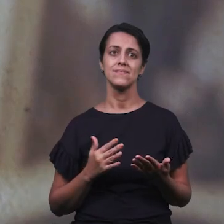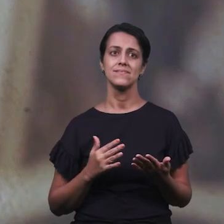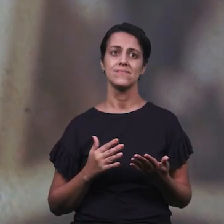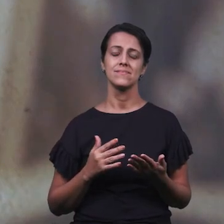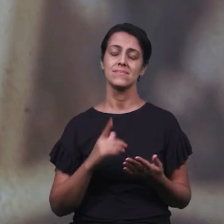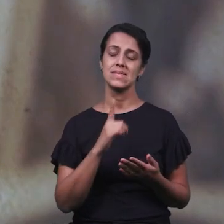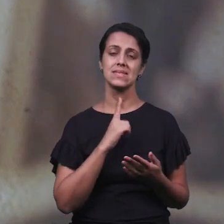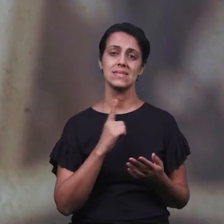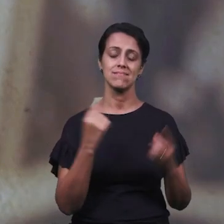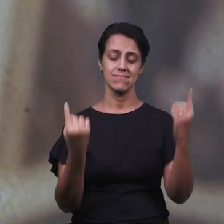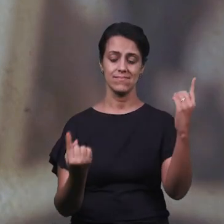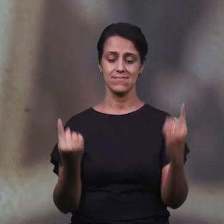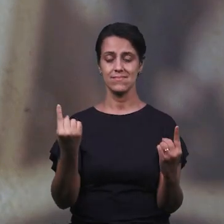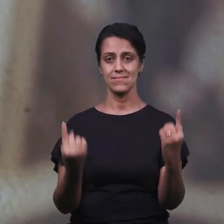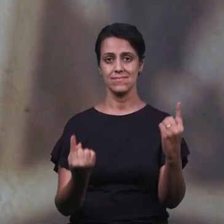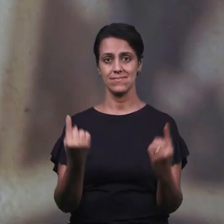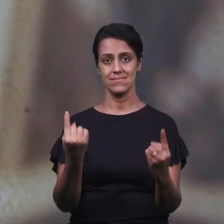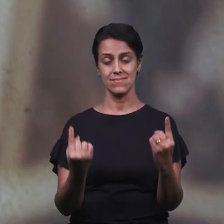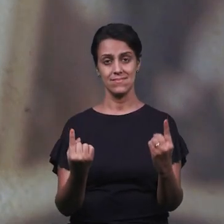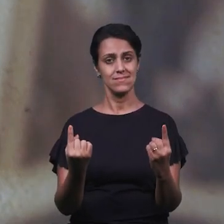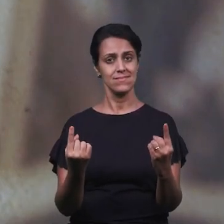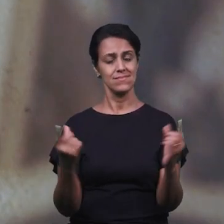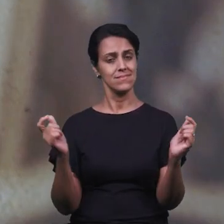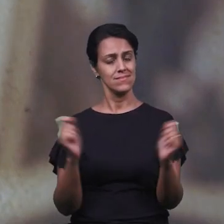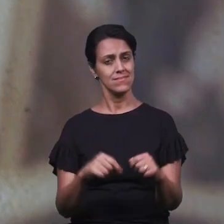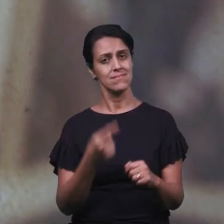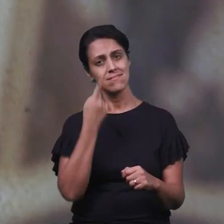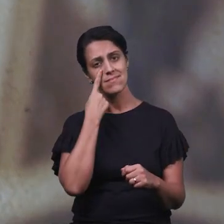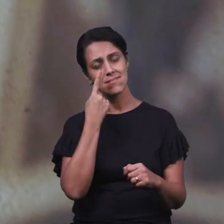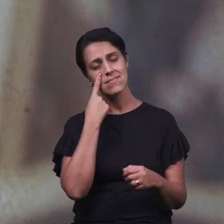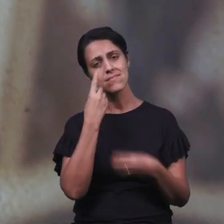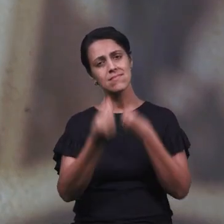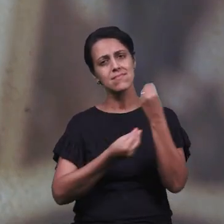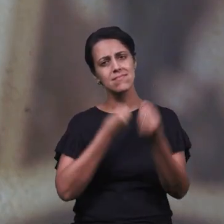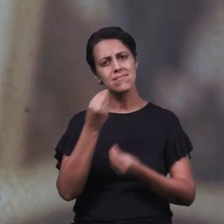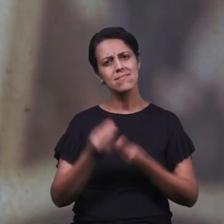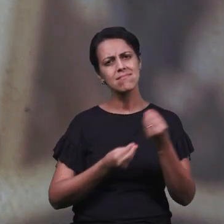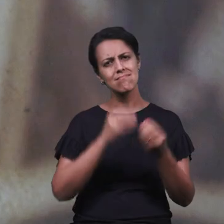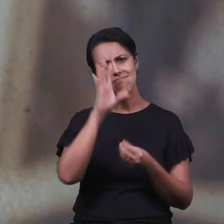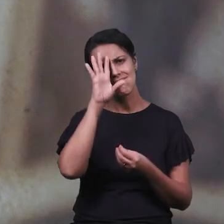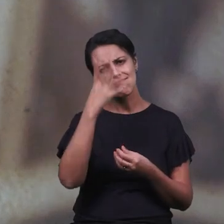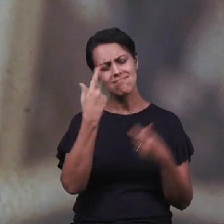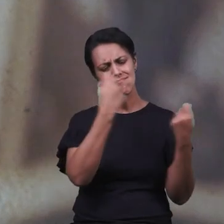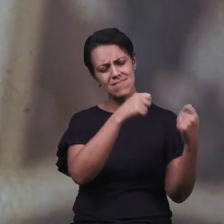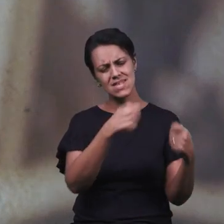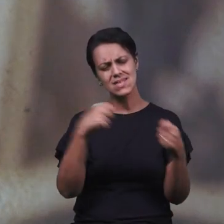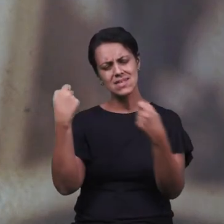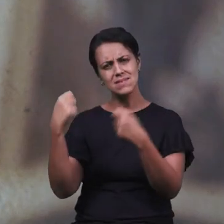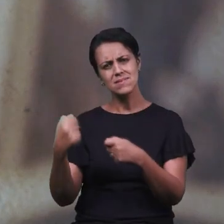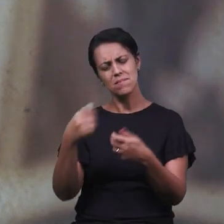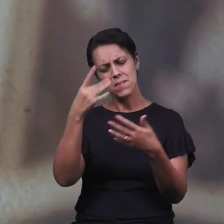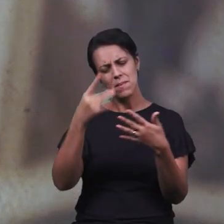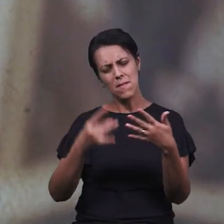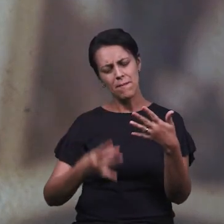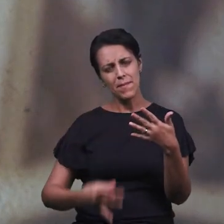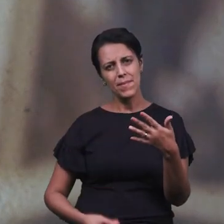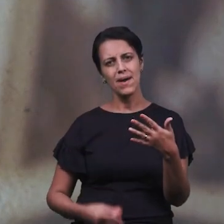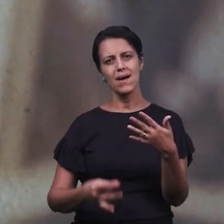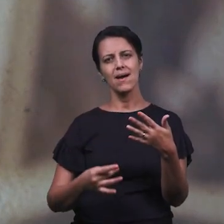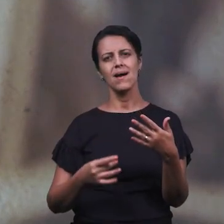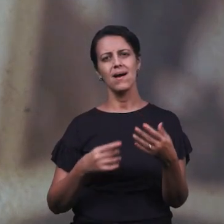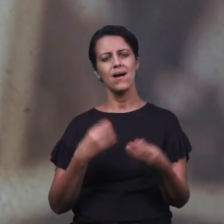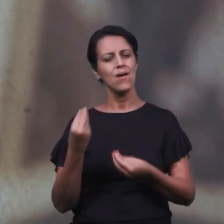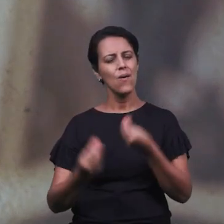as partes elas vão ver as questões das necessidades delas, né?